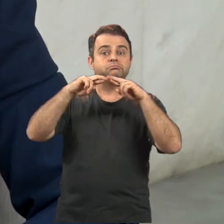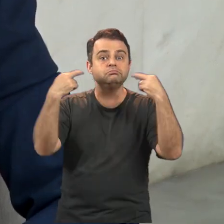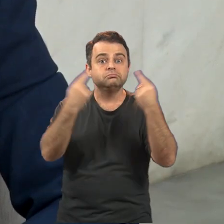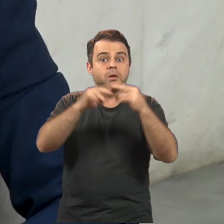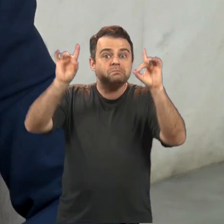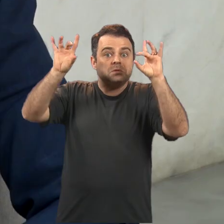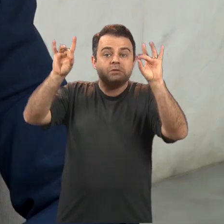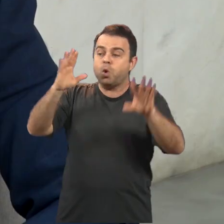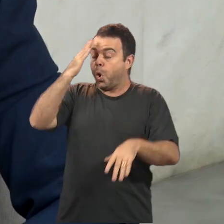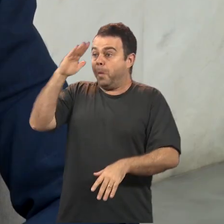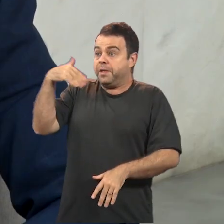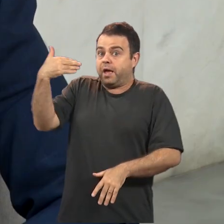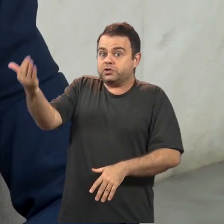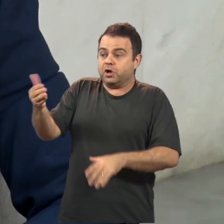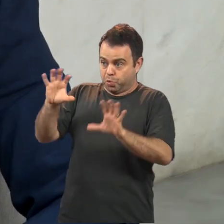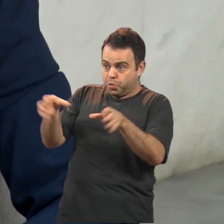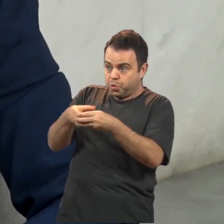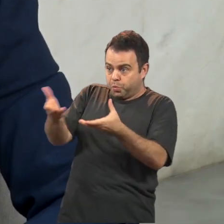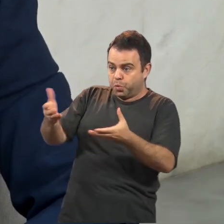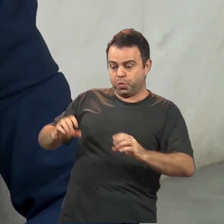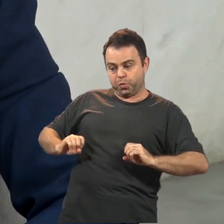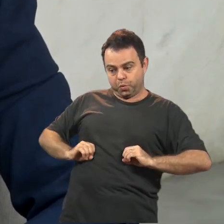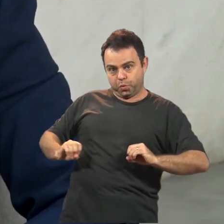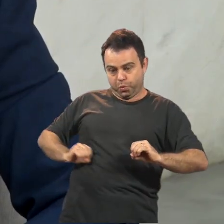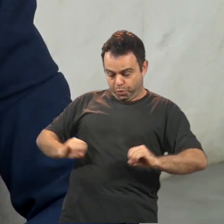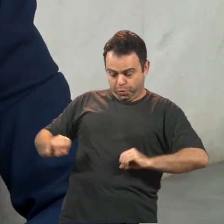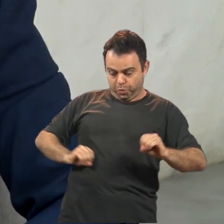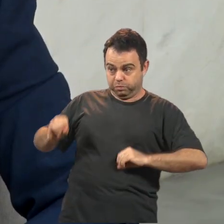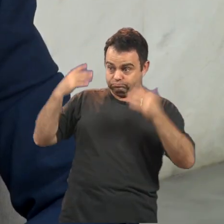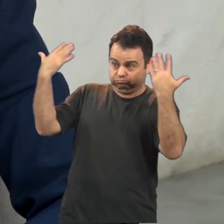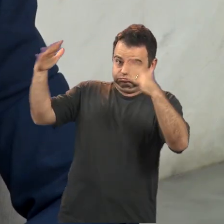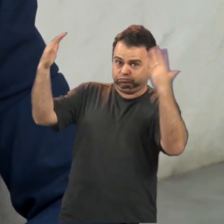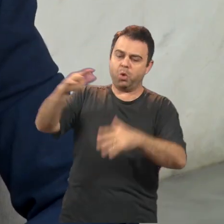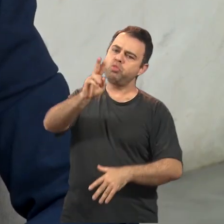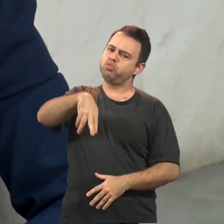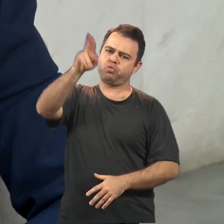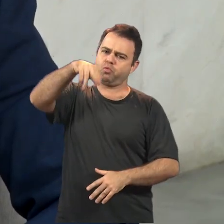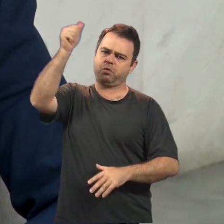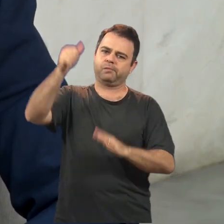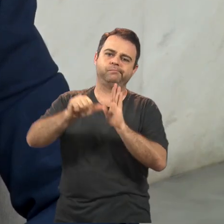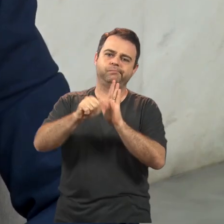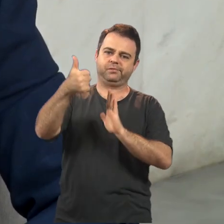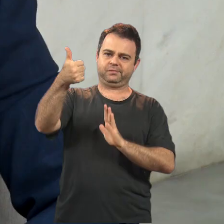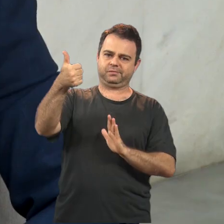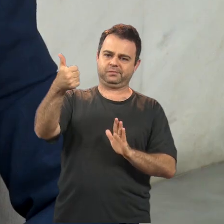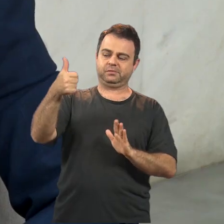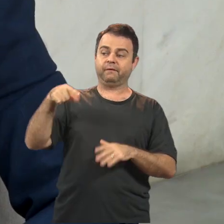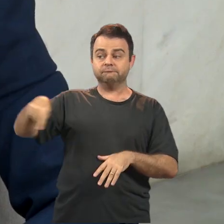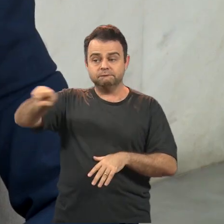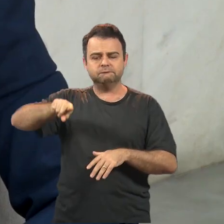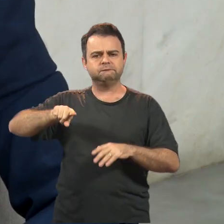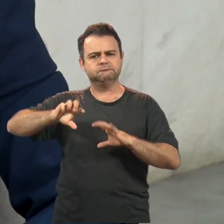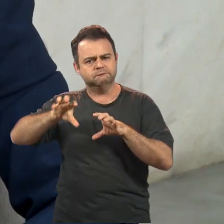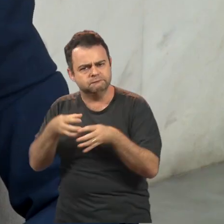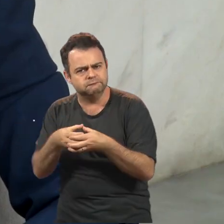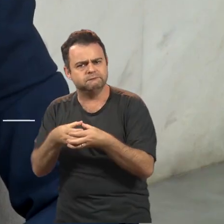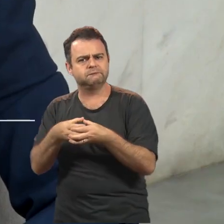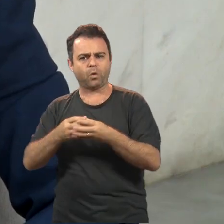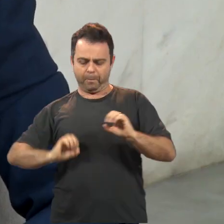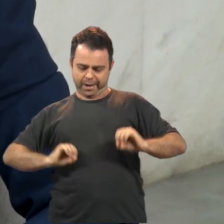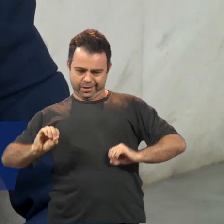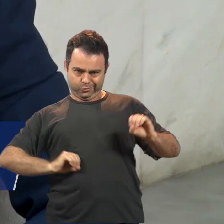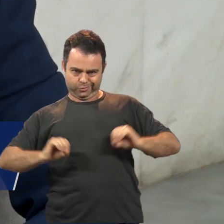de serem homenageados. Eles sempre se dedicam a ajudar as pessoas, mas nunca tiveram esse momento